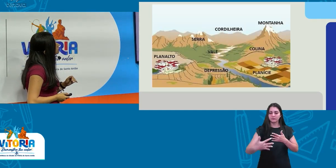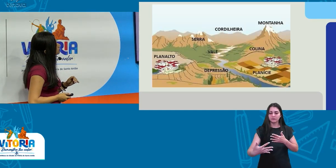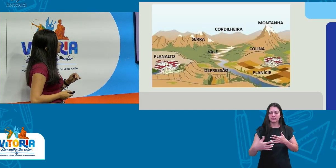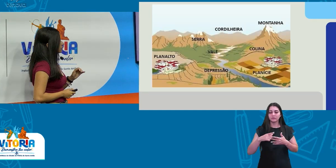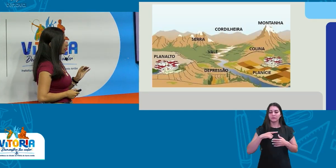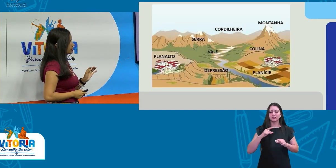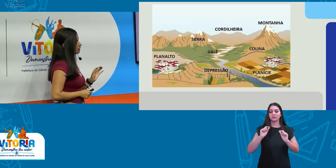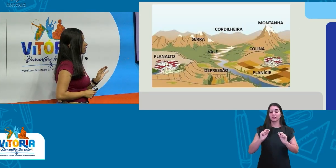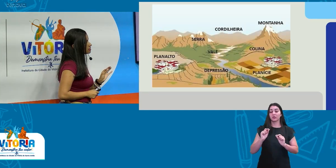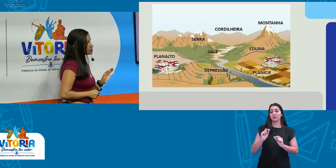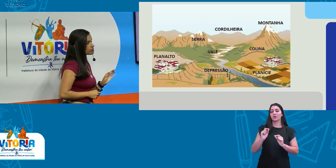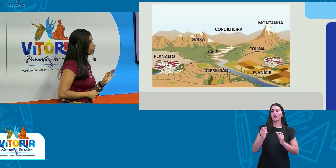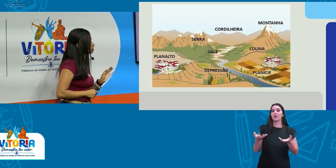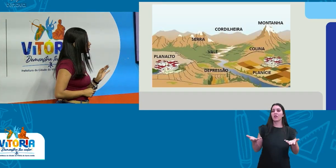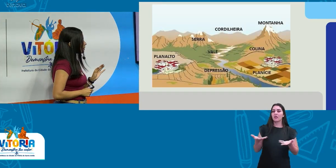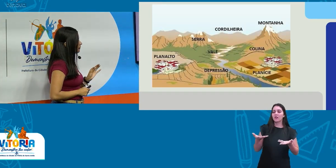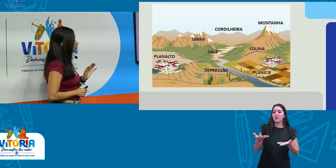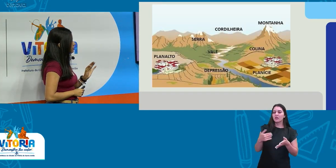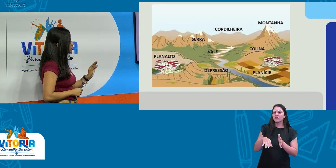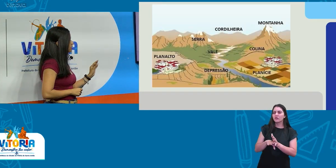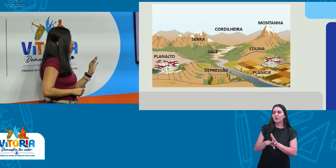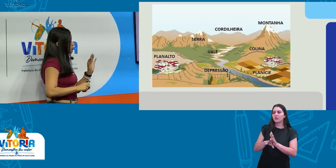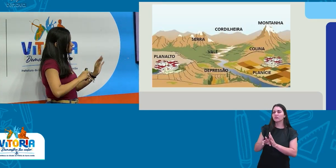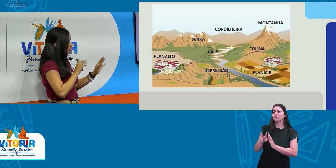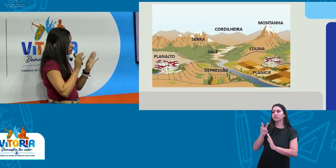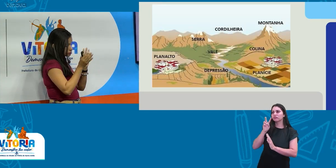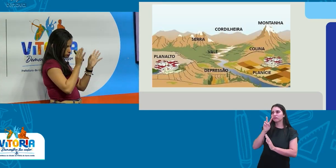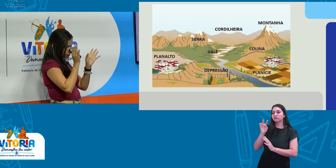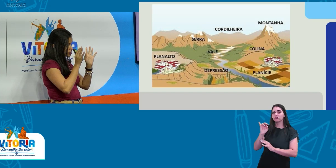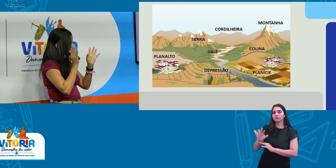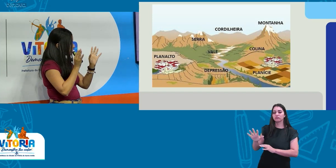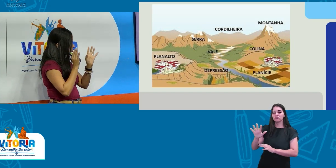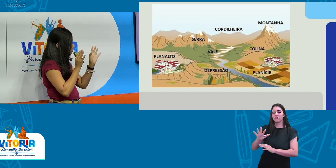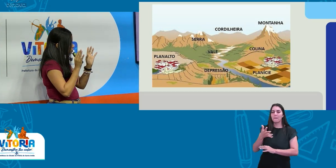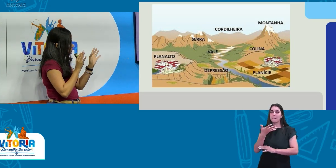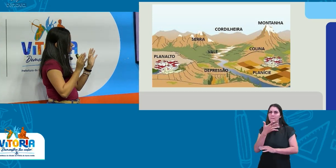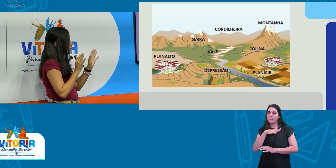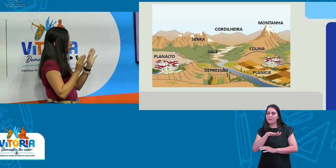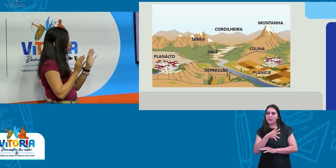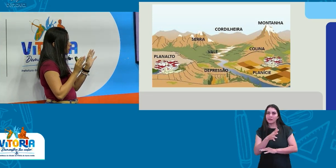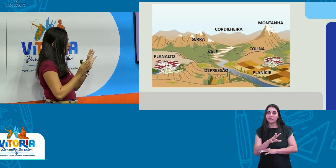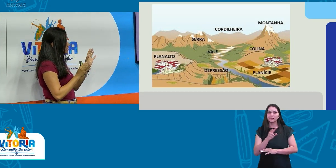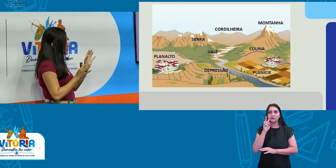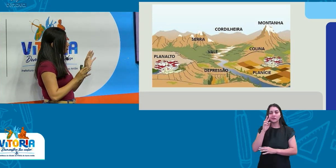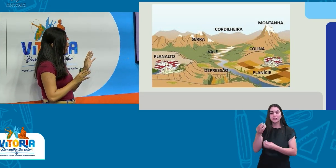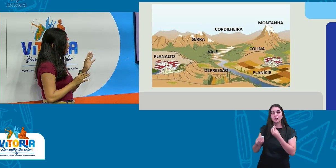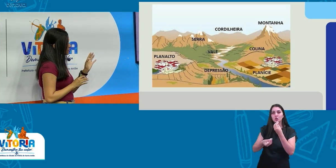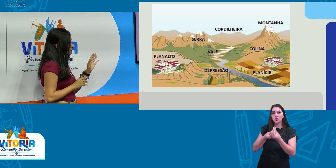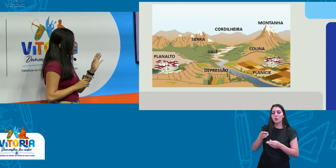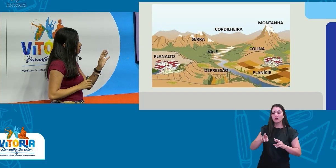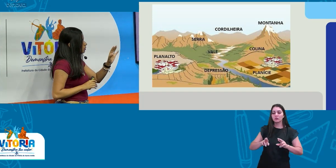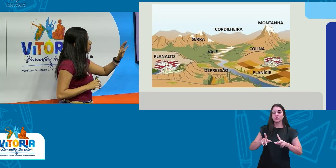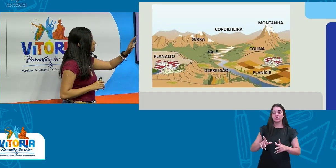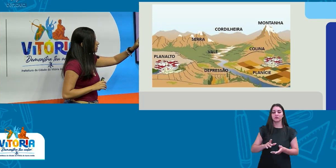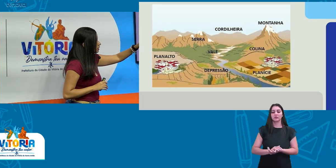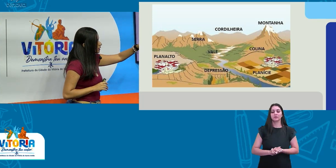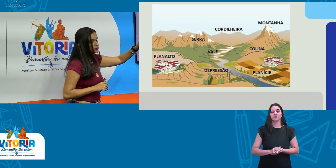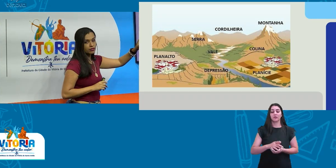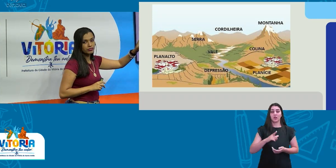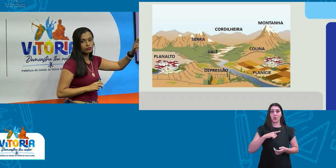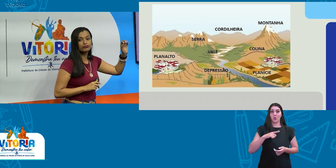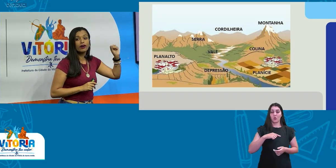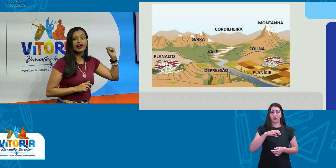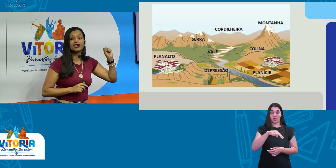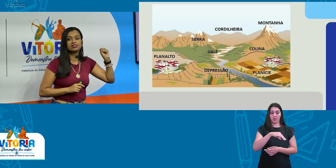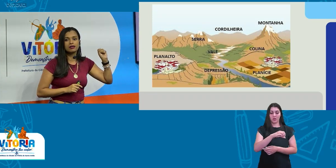Seguindo aqui, era isso aqui que eu queria chegar, para poder vocês mais ou menos verem como é essa diferença. Montanha,